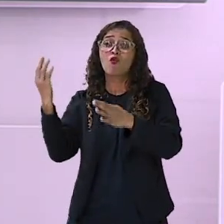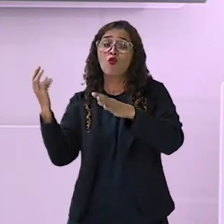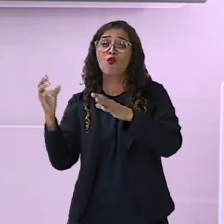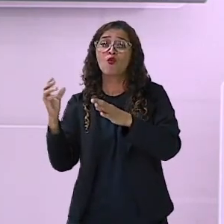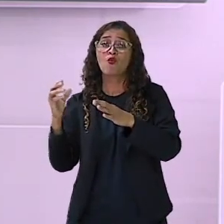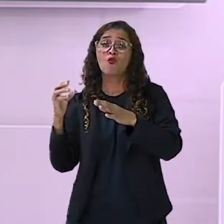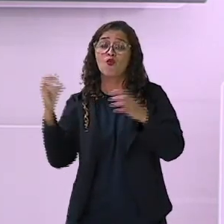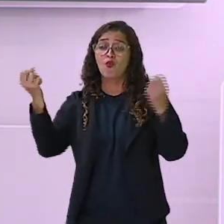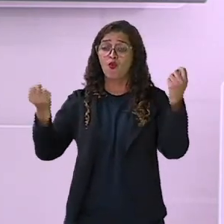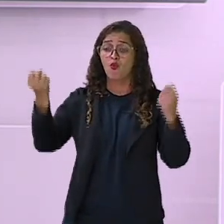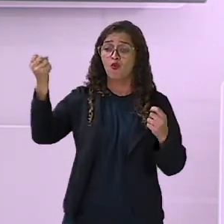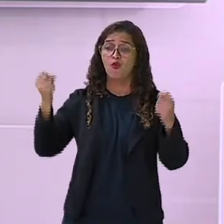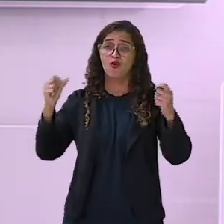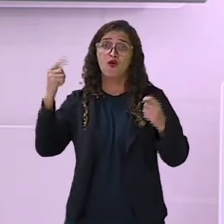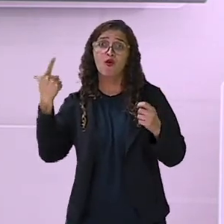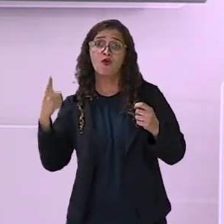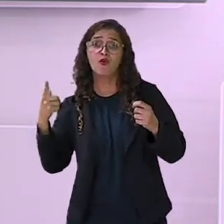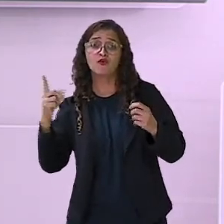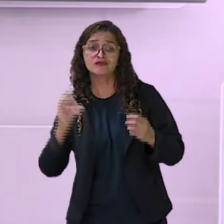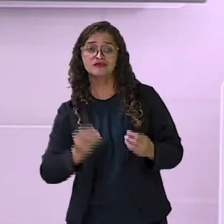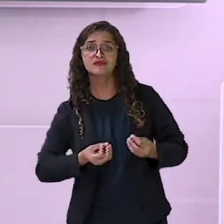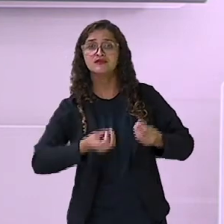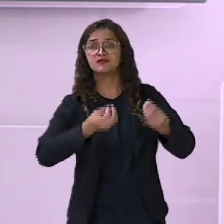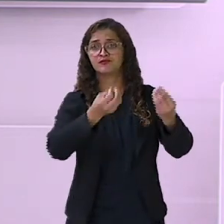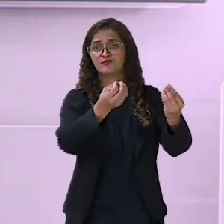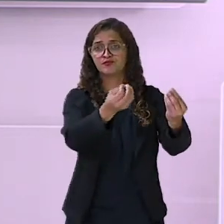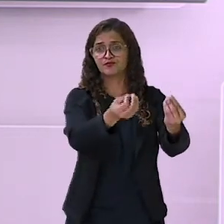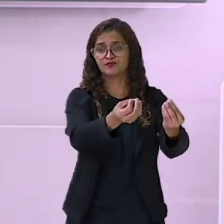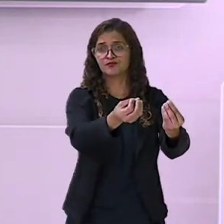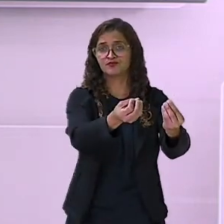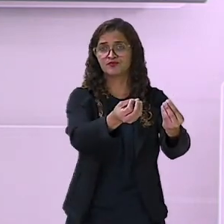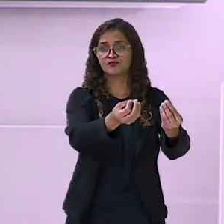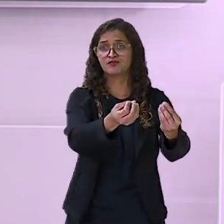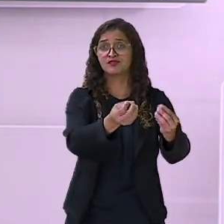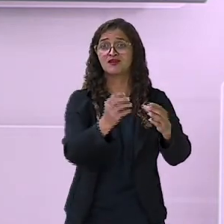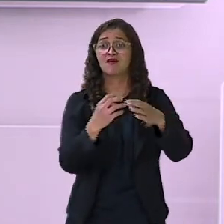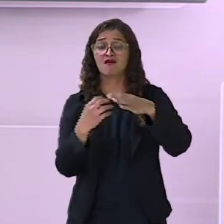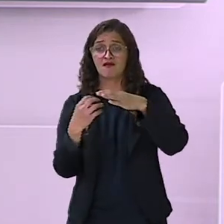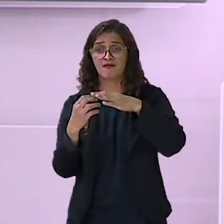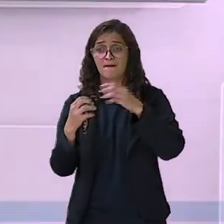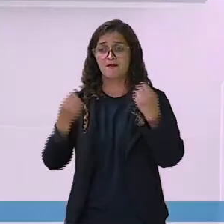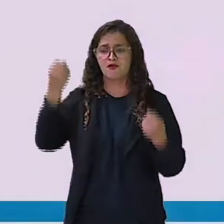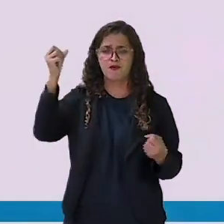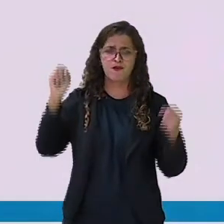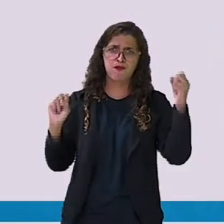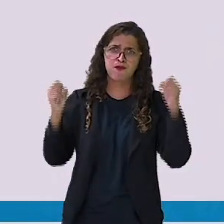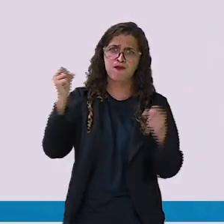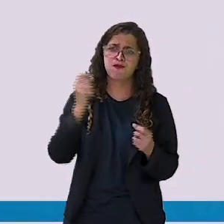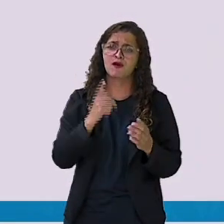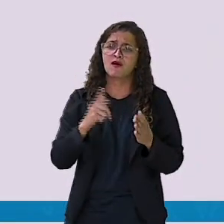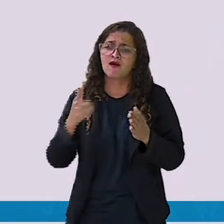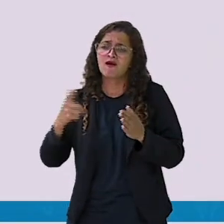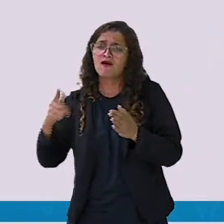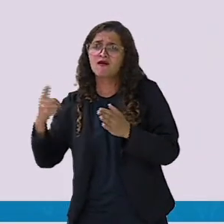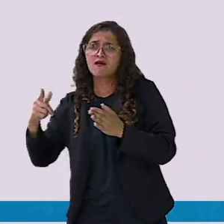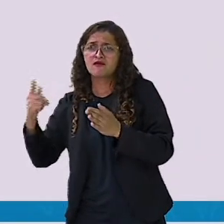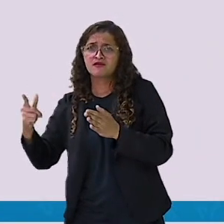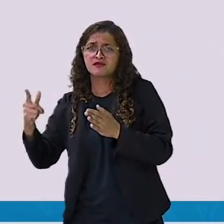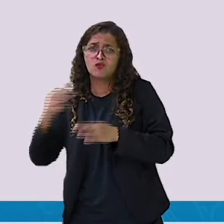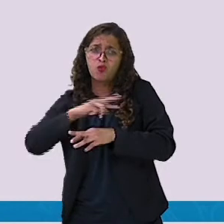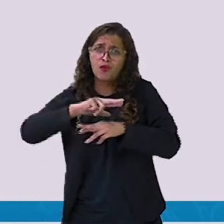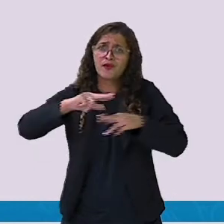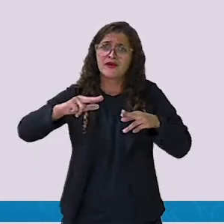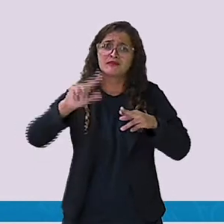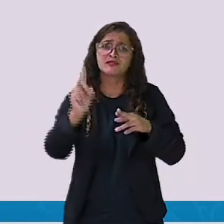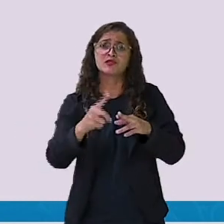indústria, veio de outro lugar. Então, ela passou por mais de uma indústria aqui, tá? Aqui nós estamos vendo também a transformação,